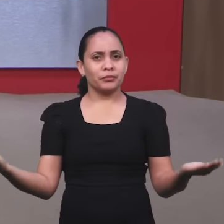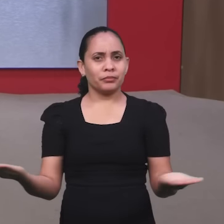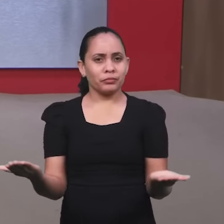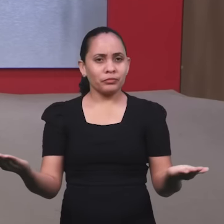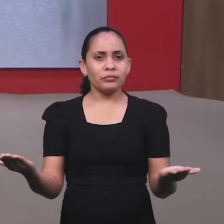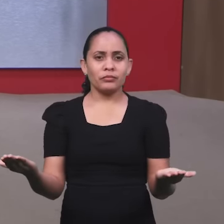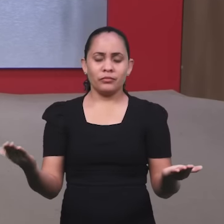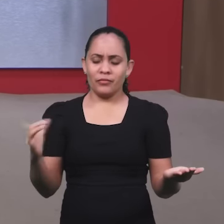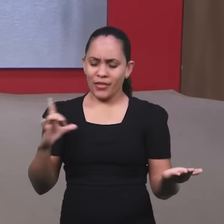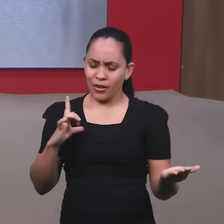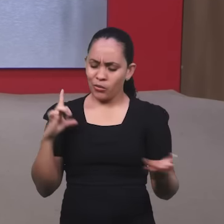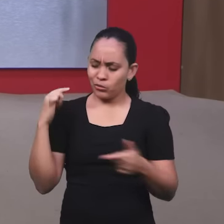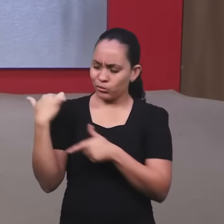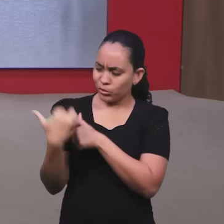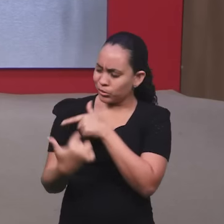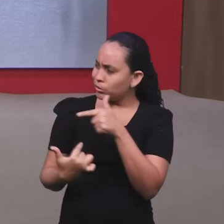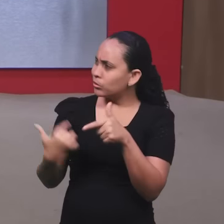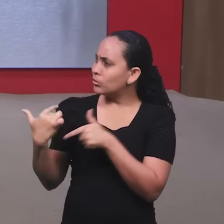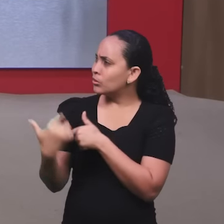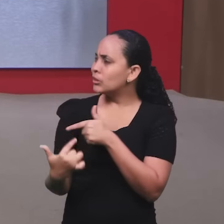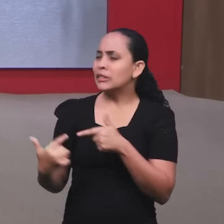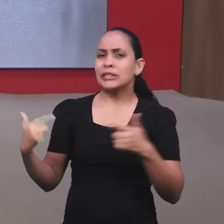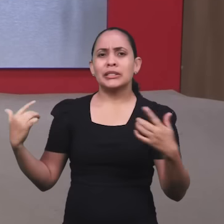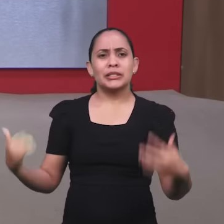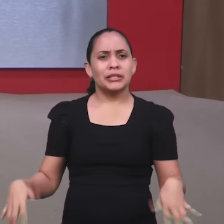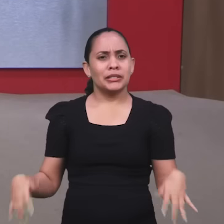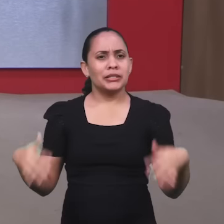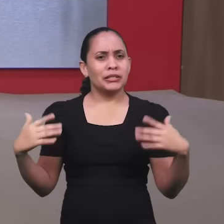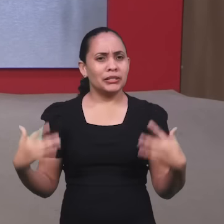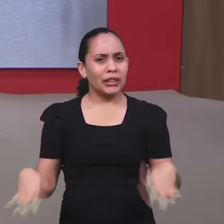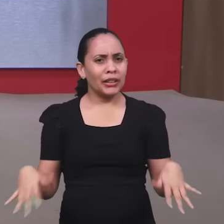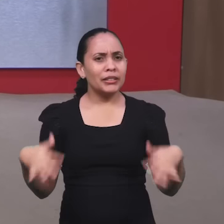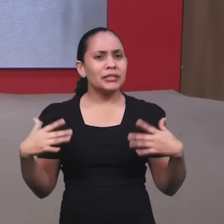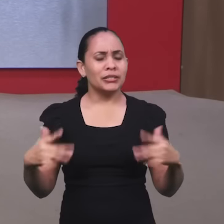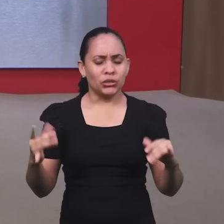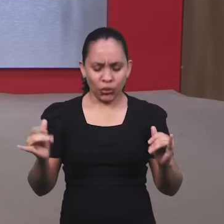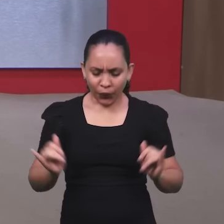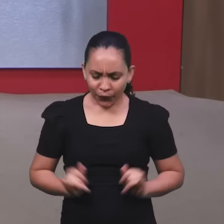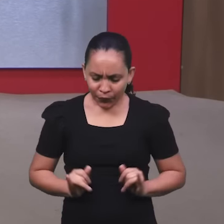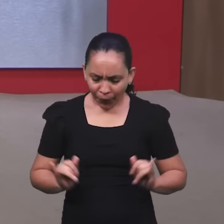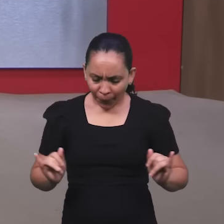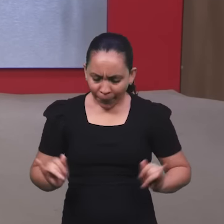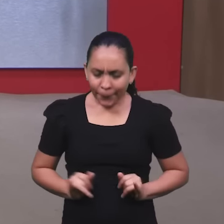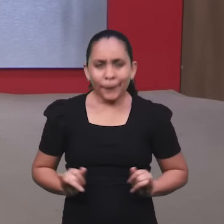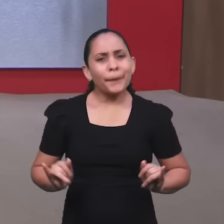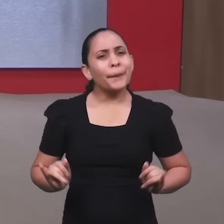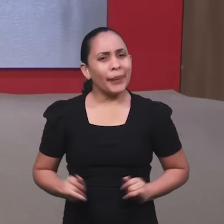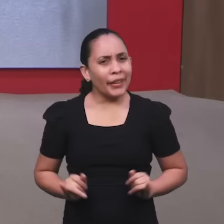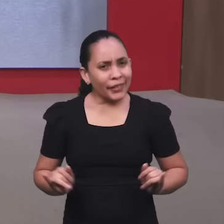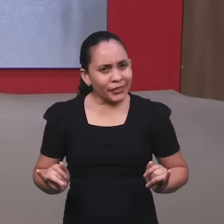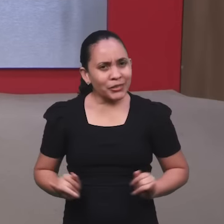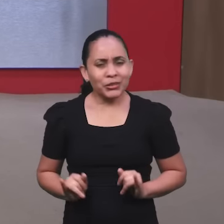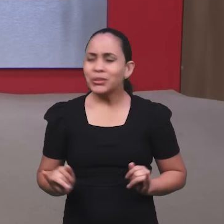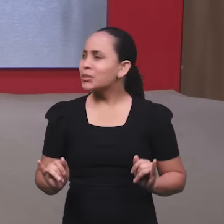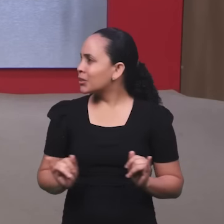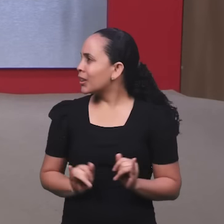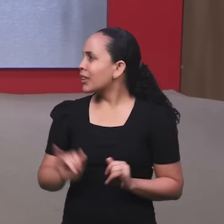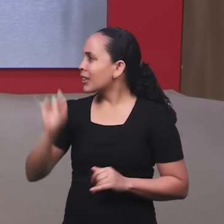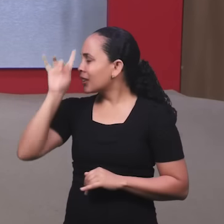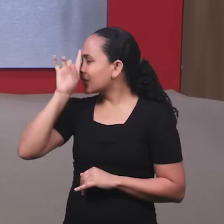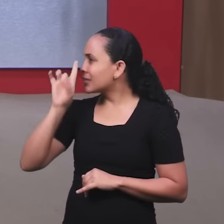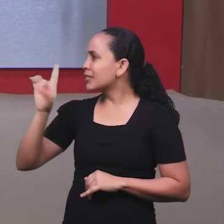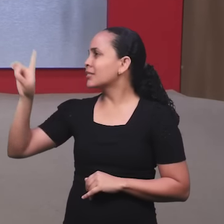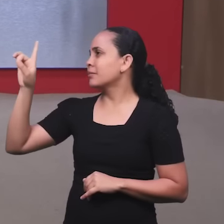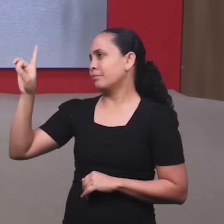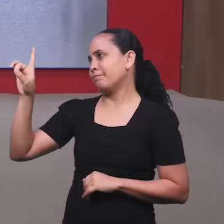estão enfrentando as batalhas, agruras da vida, debaixo desta palavra